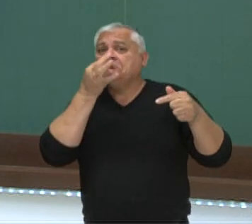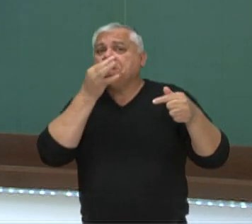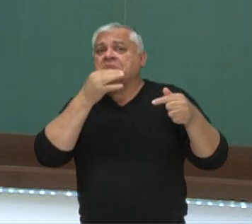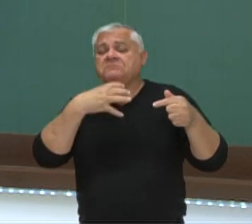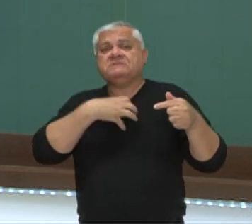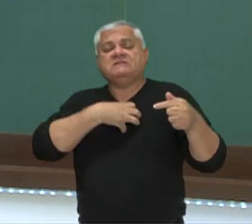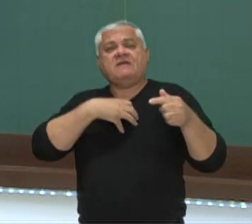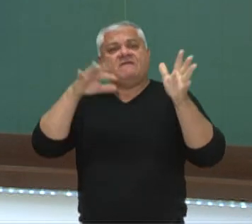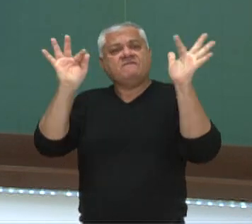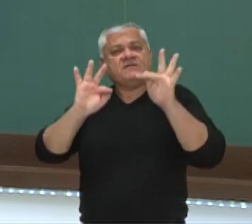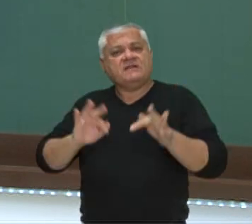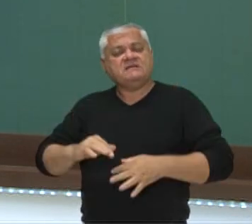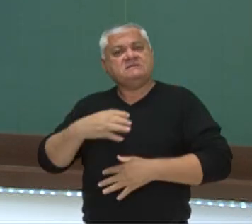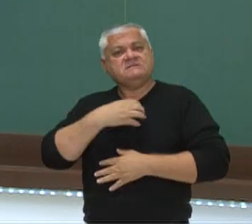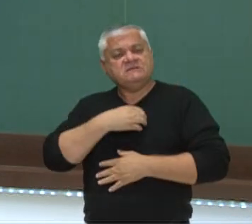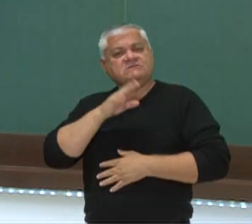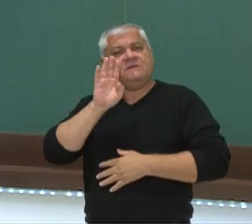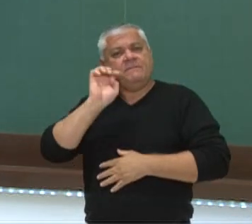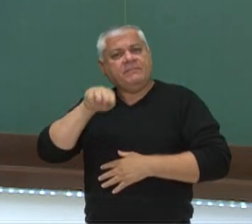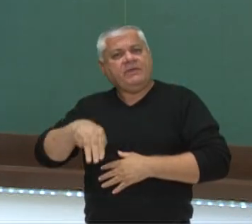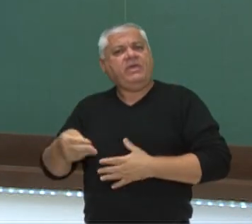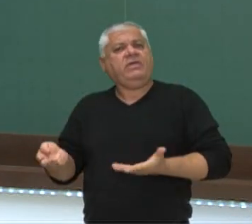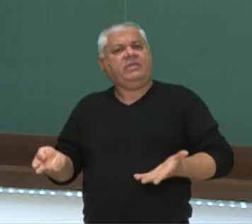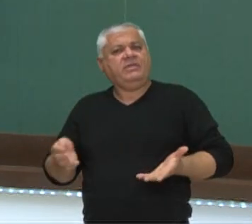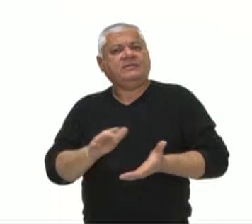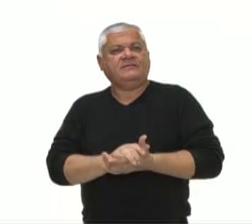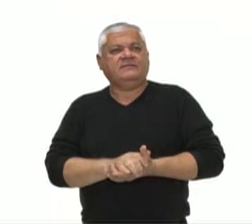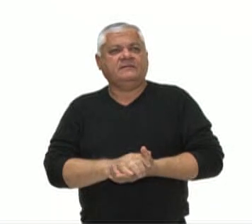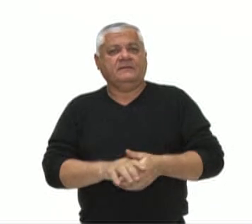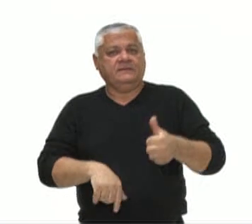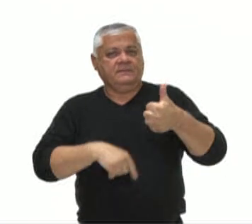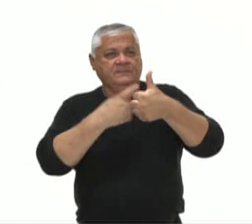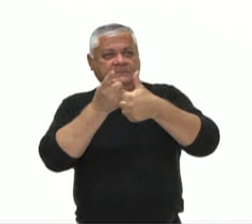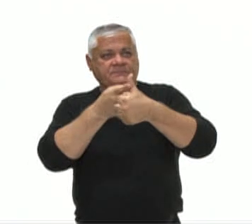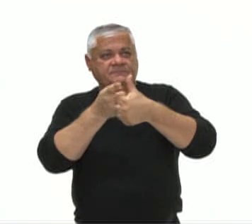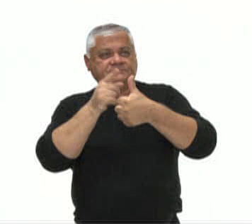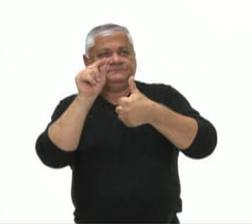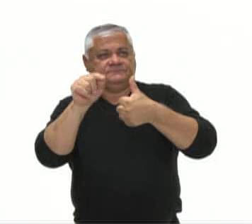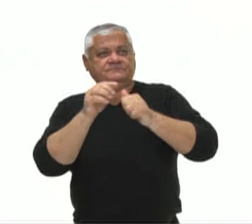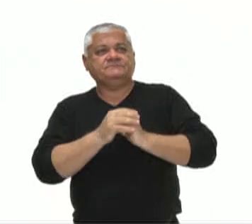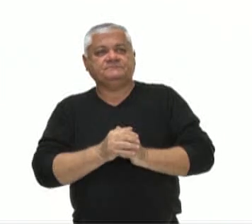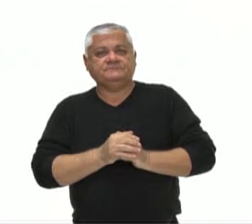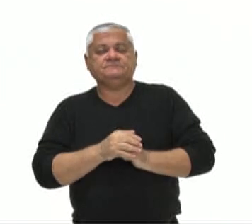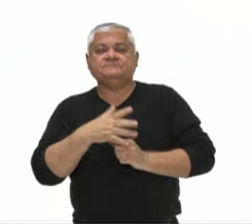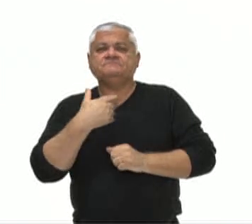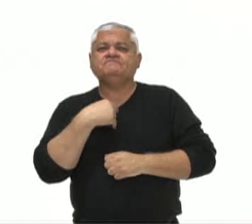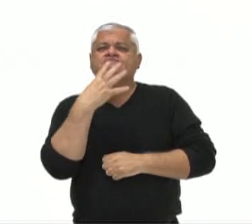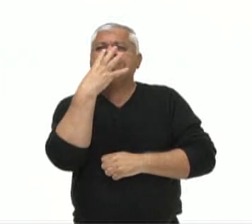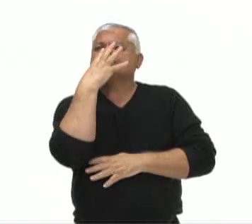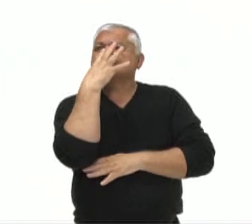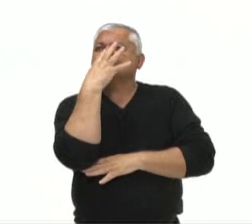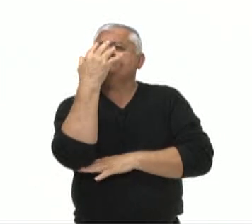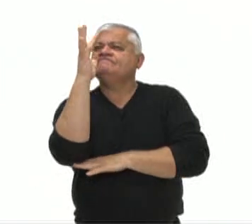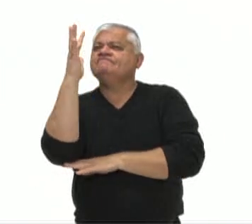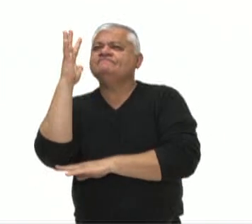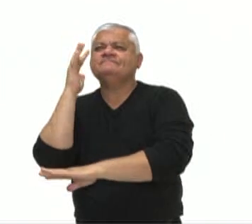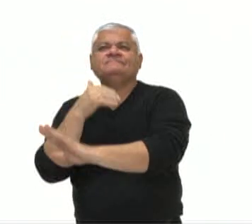como estar bem com pouca coisa. Quais são elas? Primeira, admire a natureza.